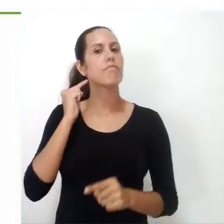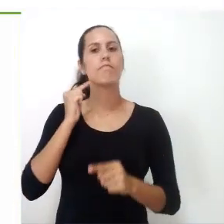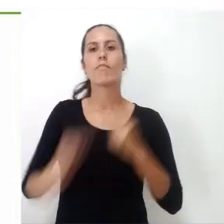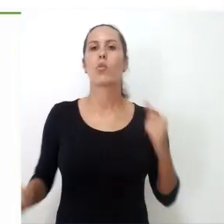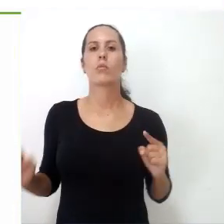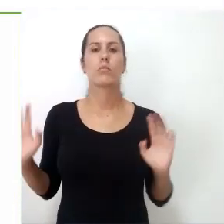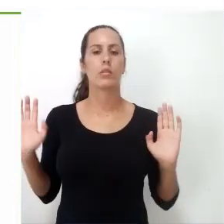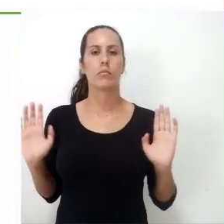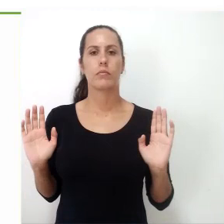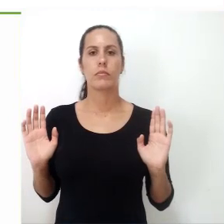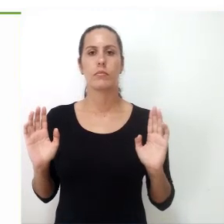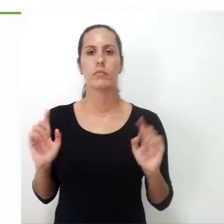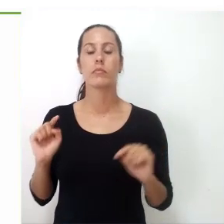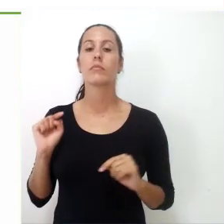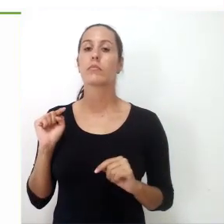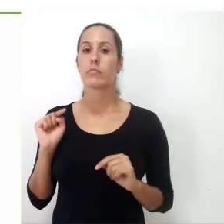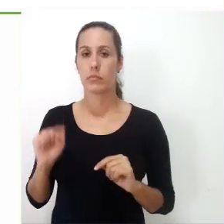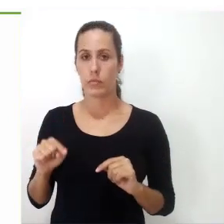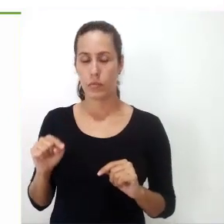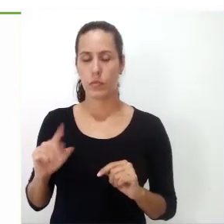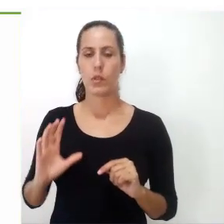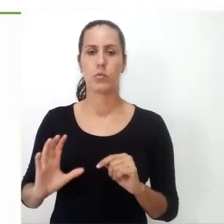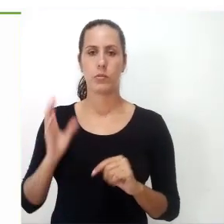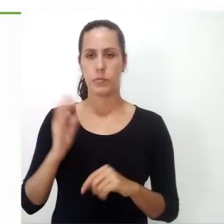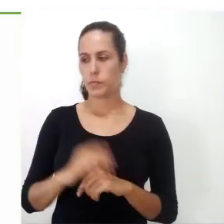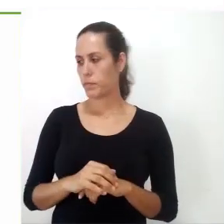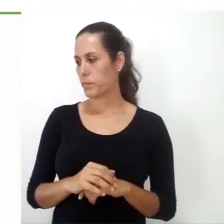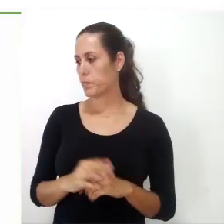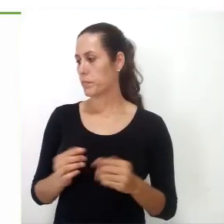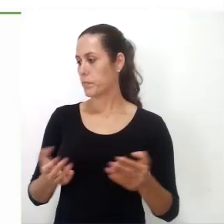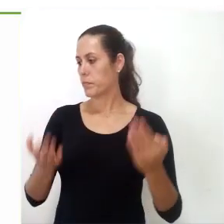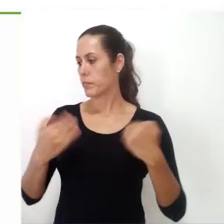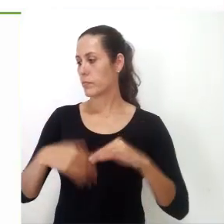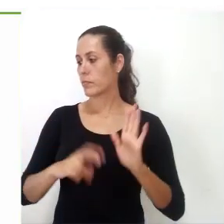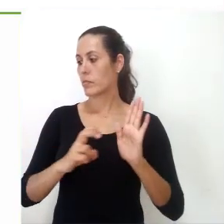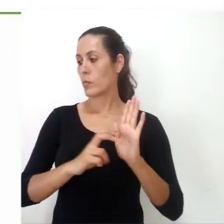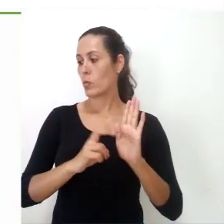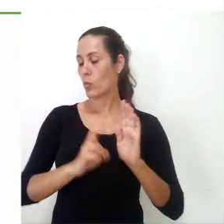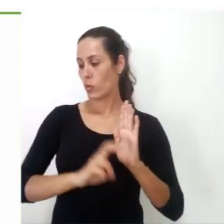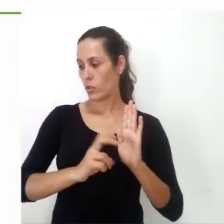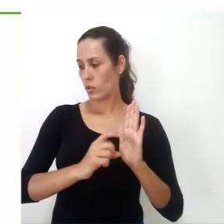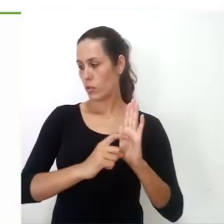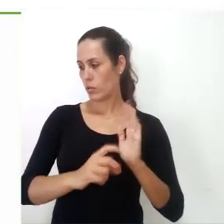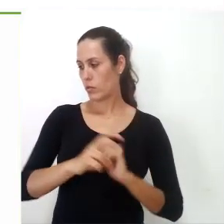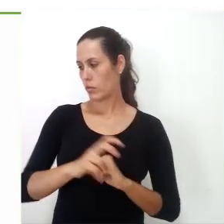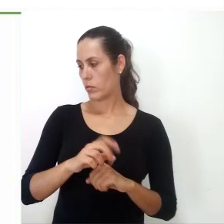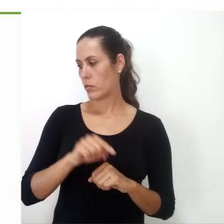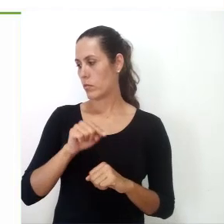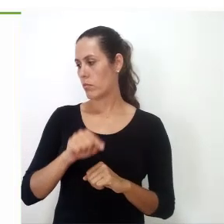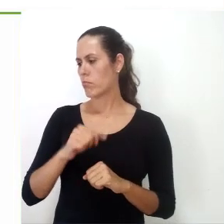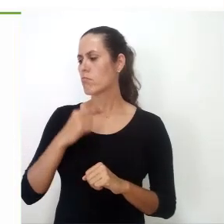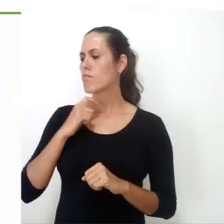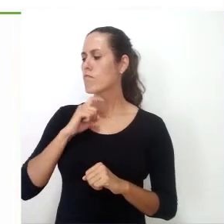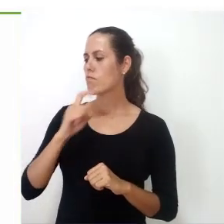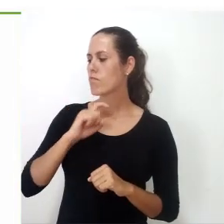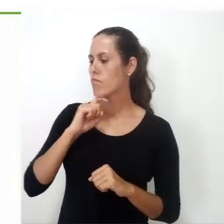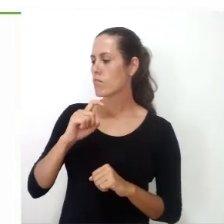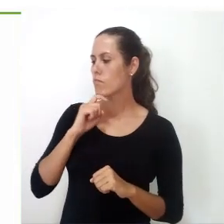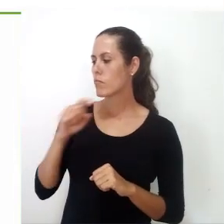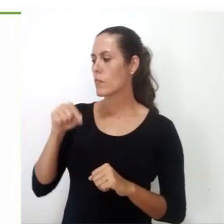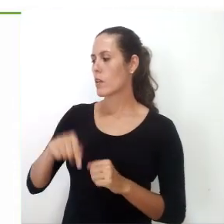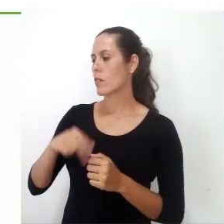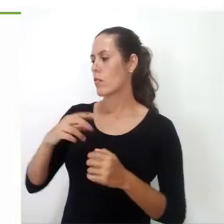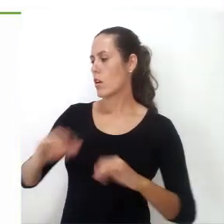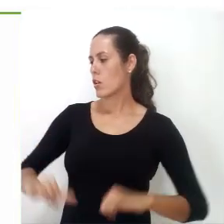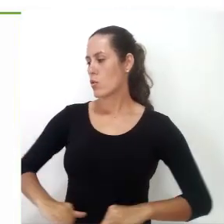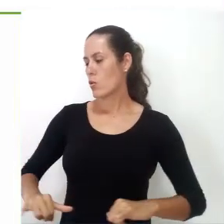Sob qualquer forma, é proibida essa ação. Quinto artigo, aliás: ninguém